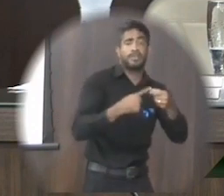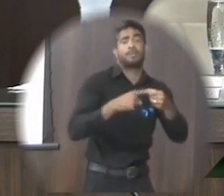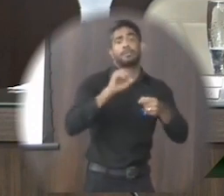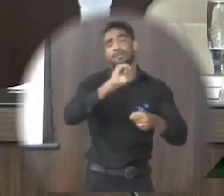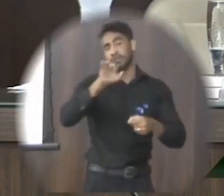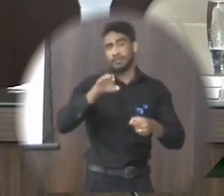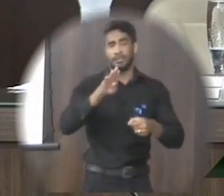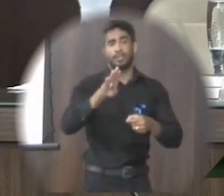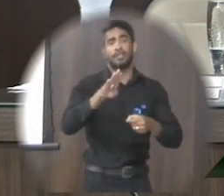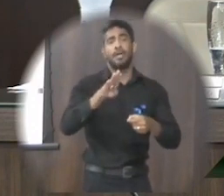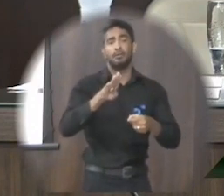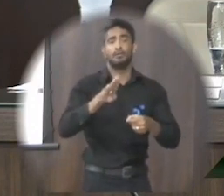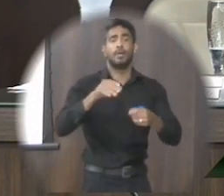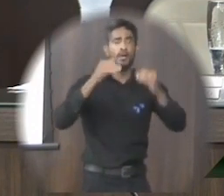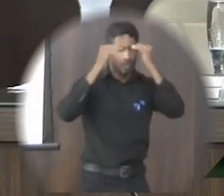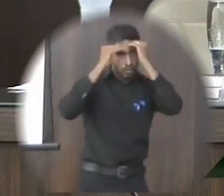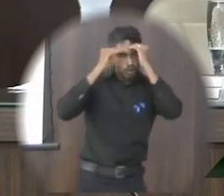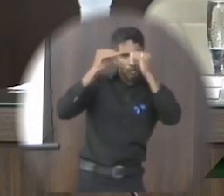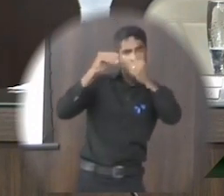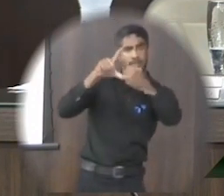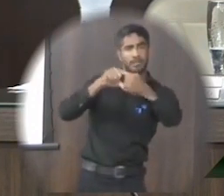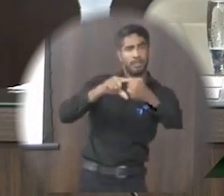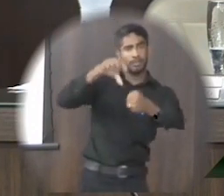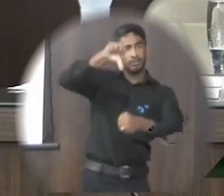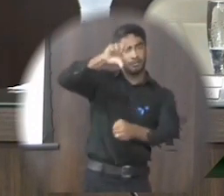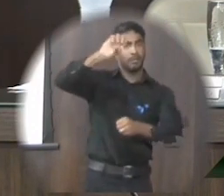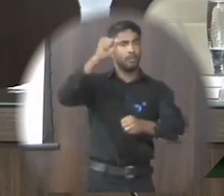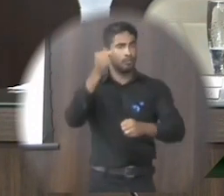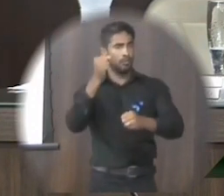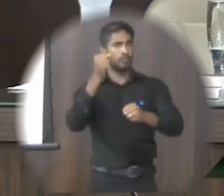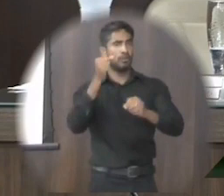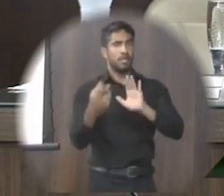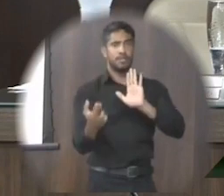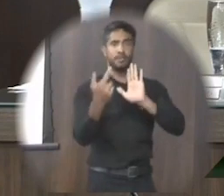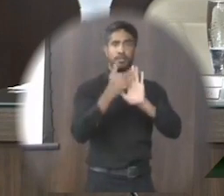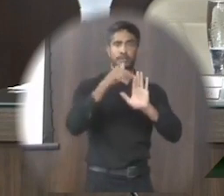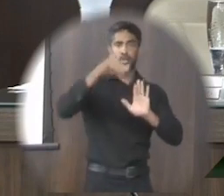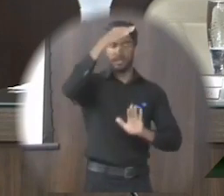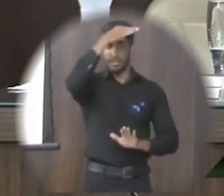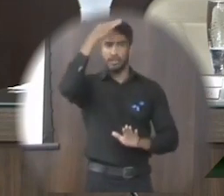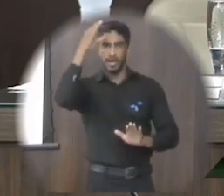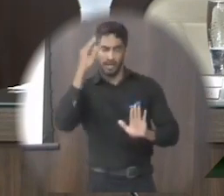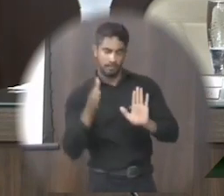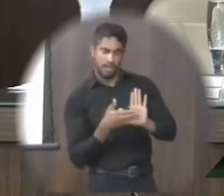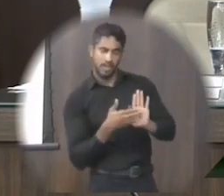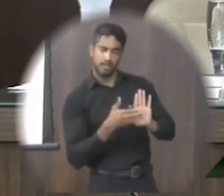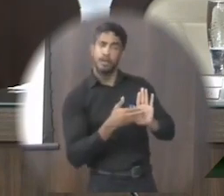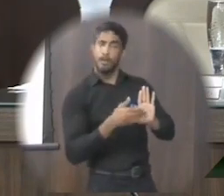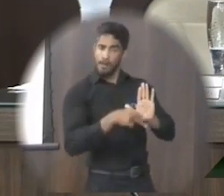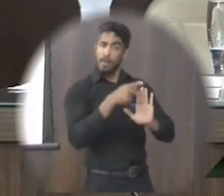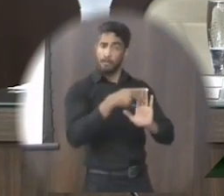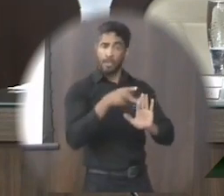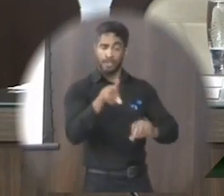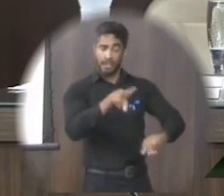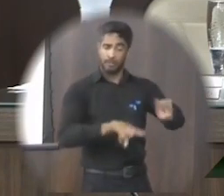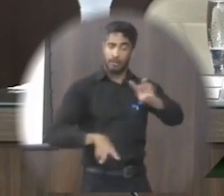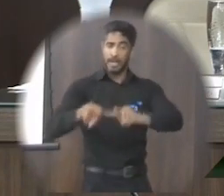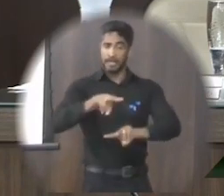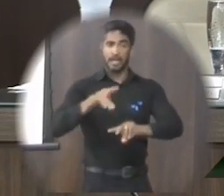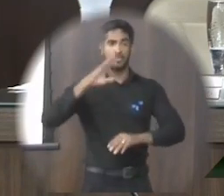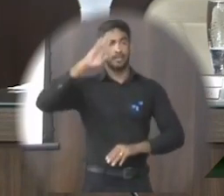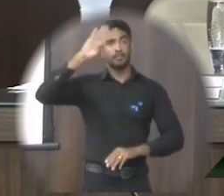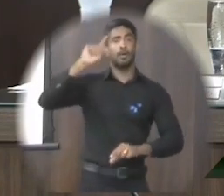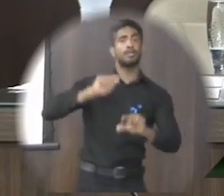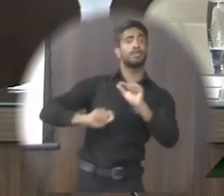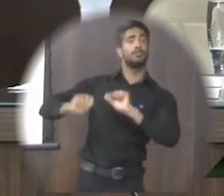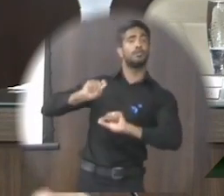providências. Em atendimento ao artigo 98 do Regimento Interno desta Casa, veio o projeto para análise. Fundamentação.